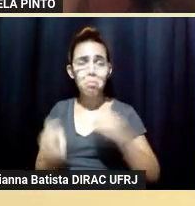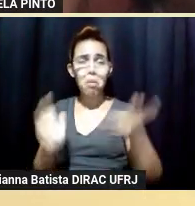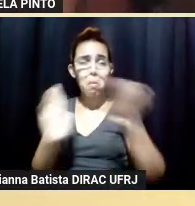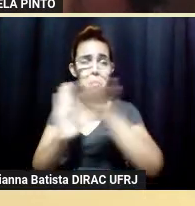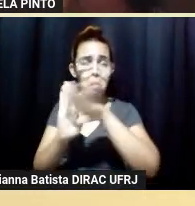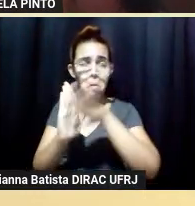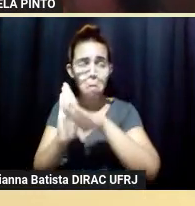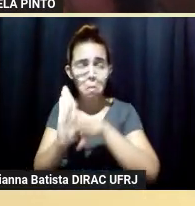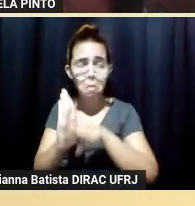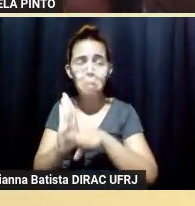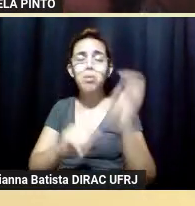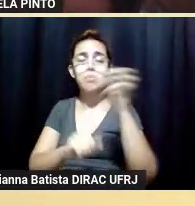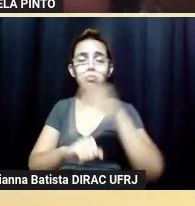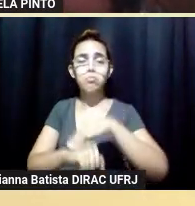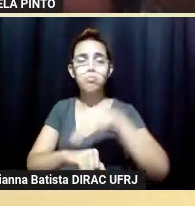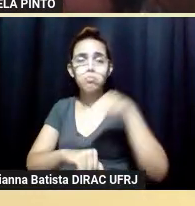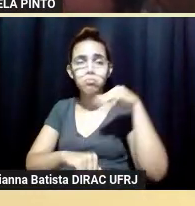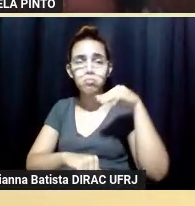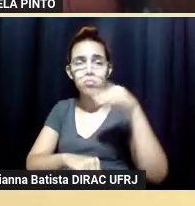de citar.